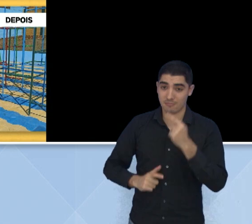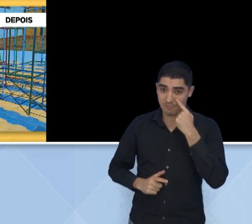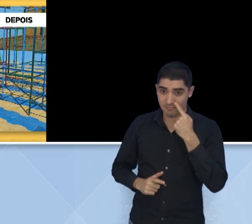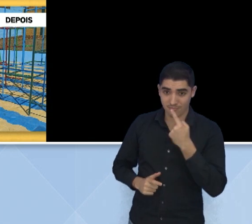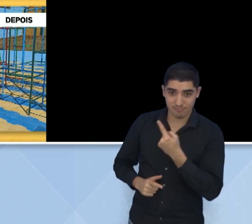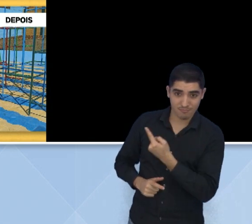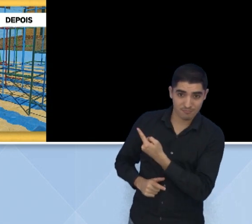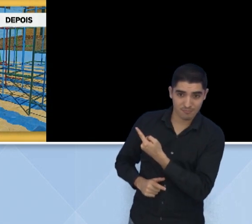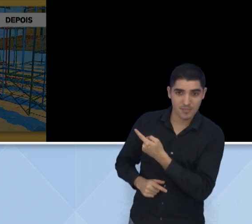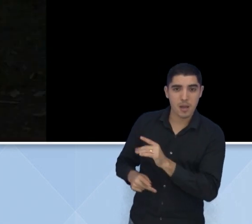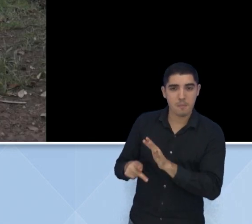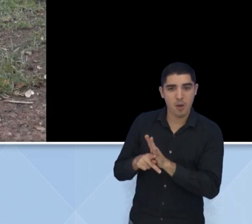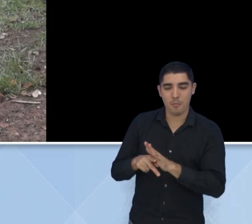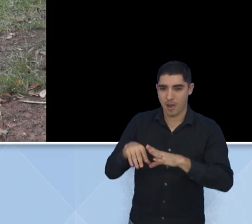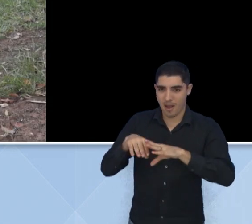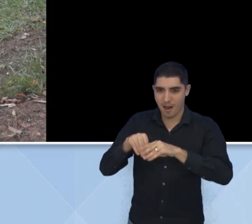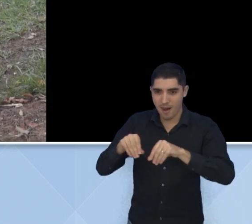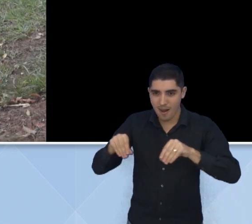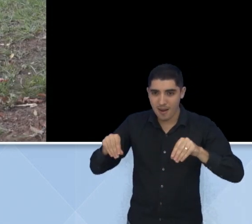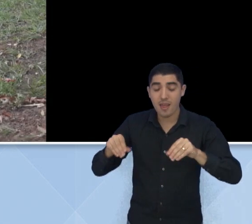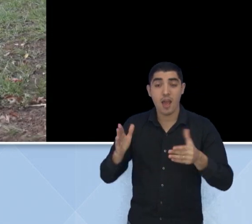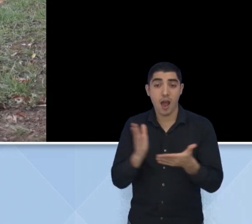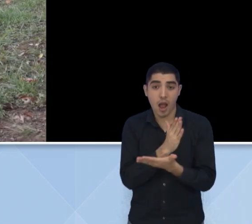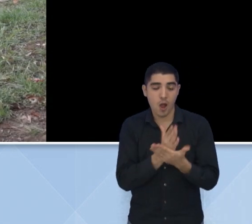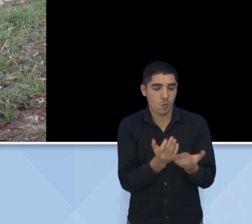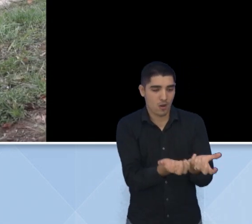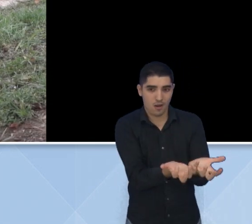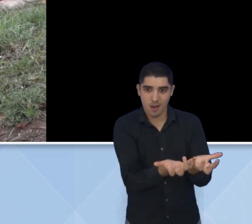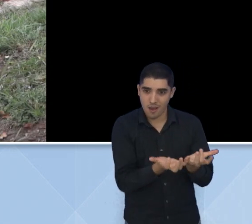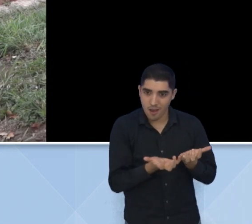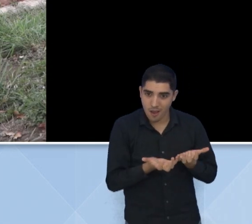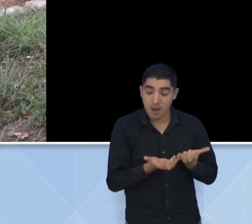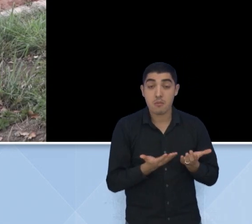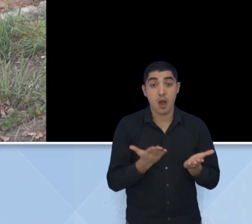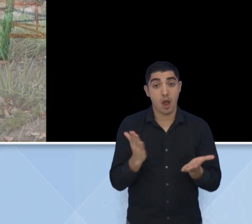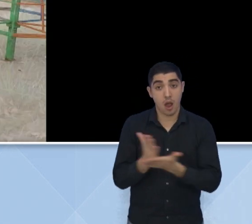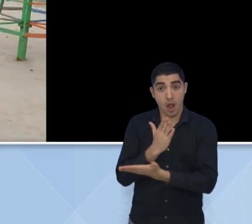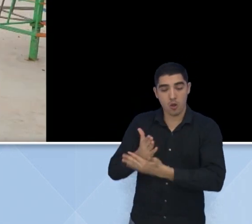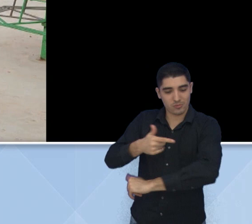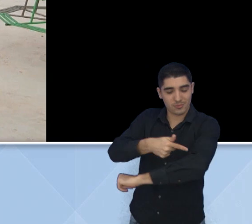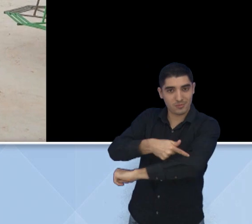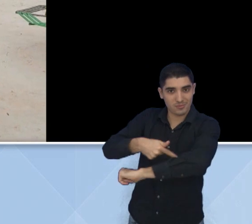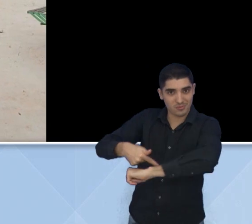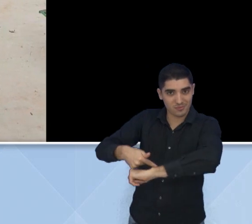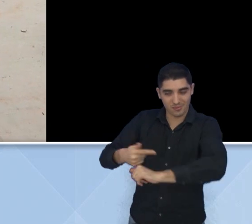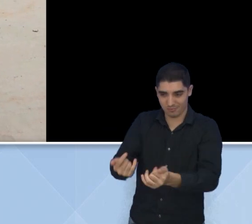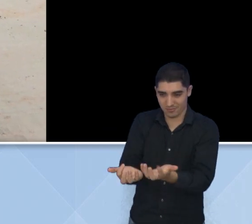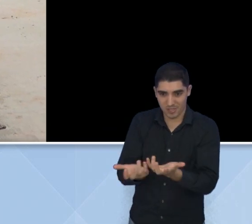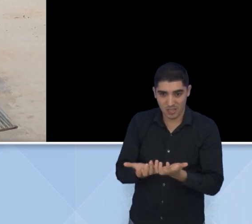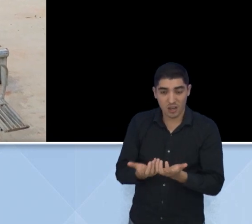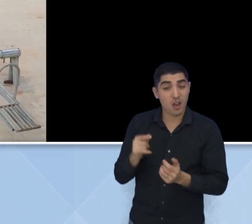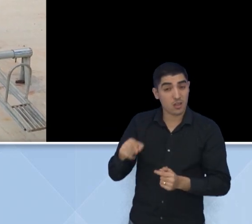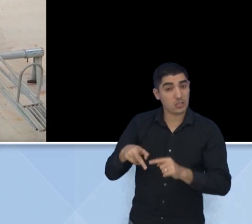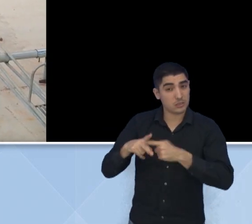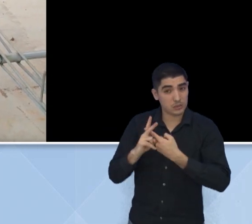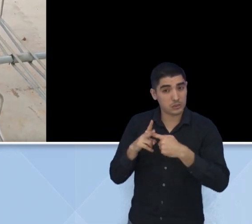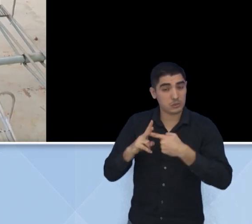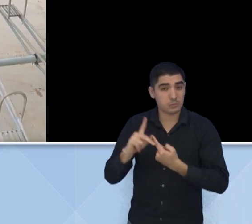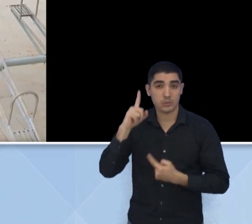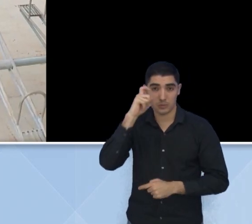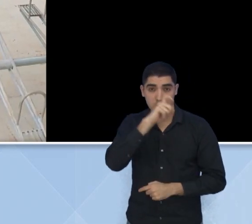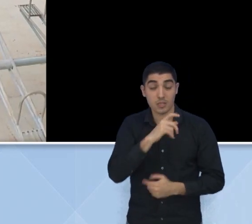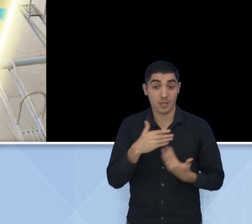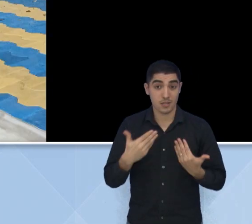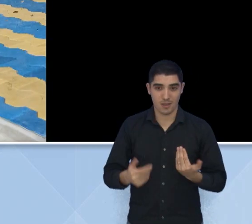que é de areia, alguns playgrounds de grama sintética, que temos dificuldades na manutenção. E o objetivo